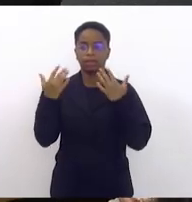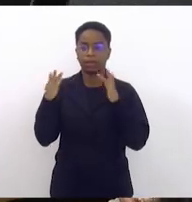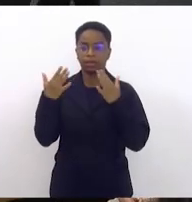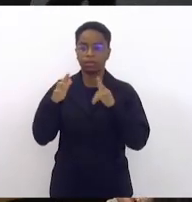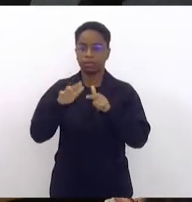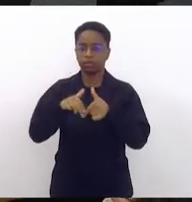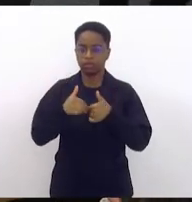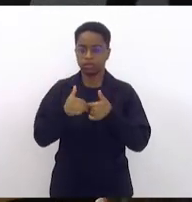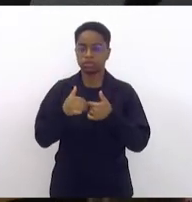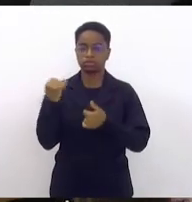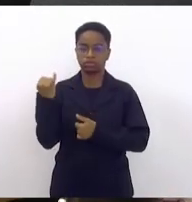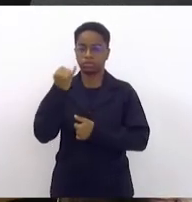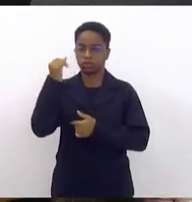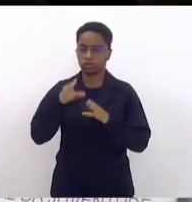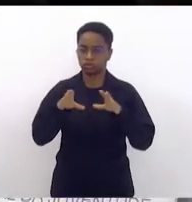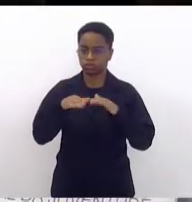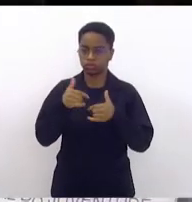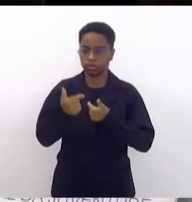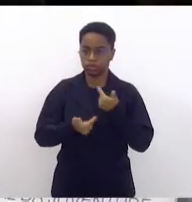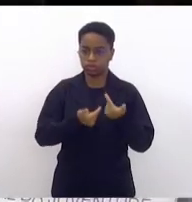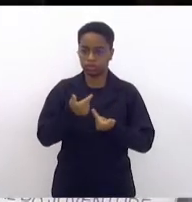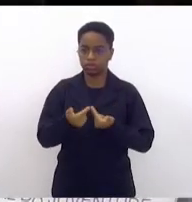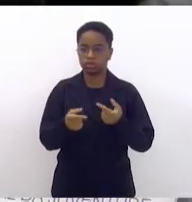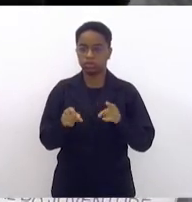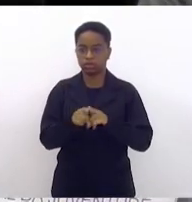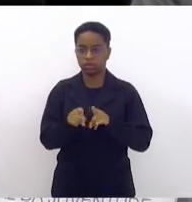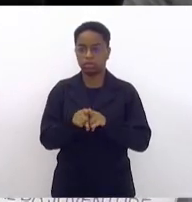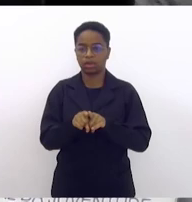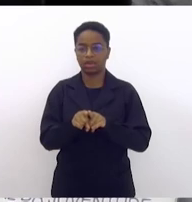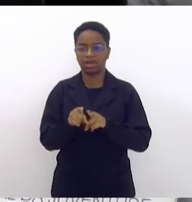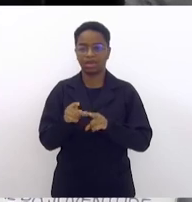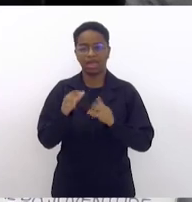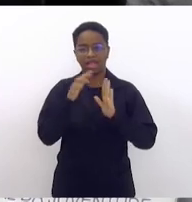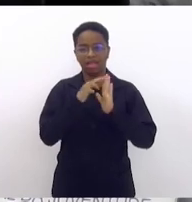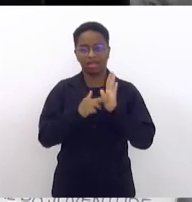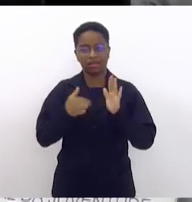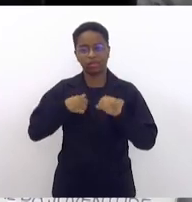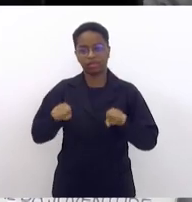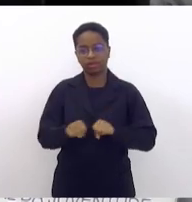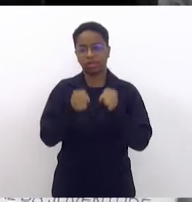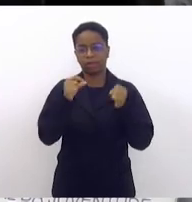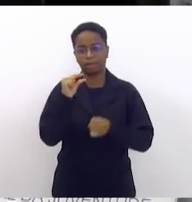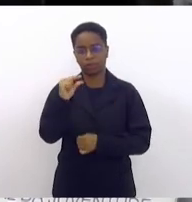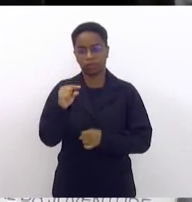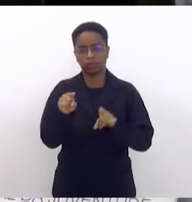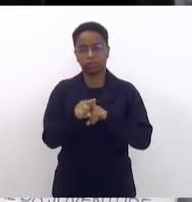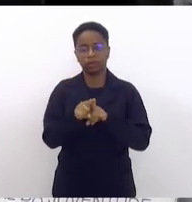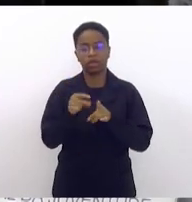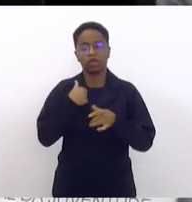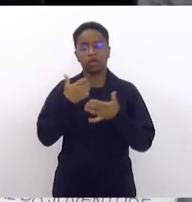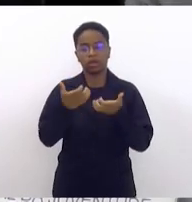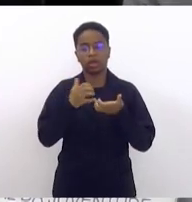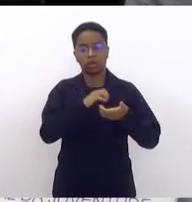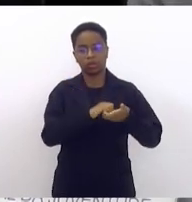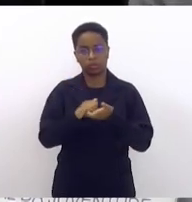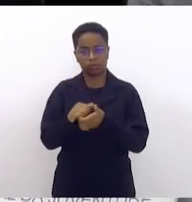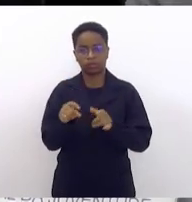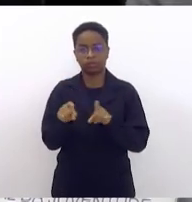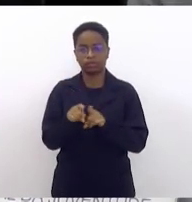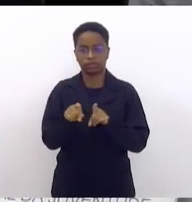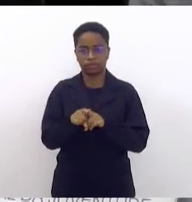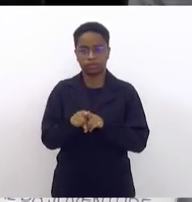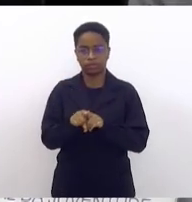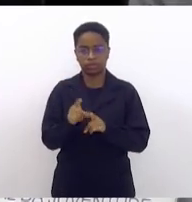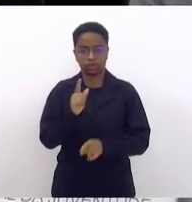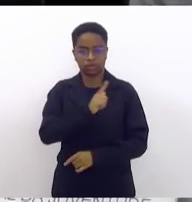importante frente parlamentar eh eu quebro aqui o protocolo da mesa e gostaria de cumprimentar também eh